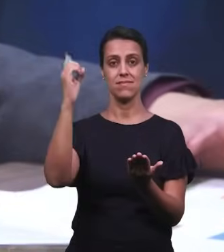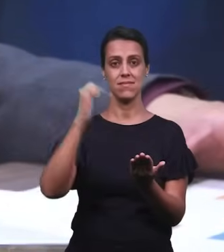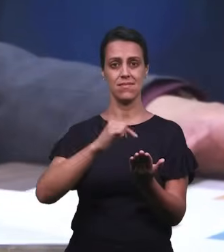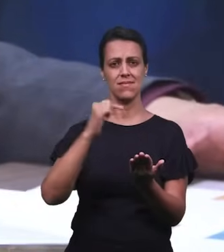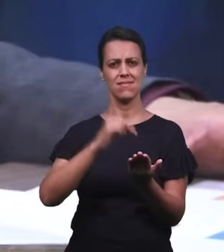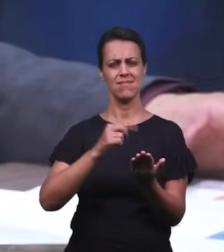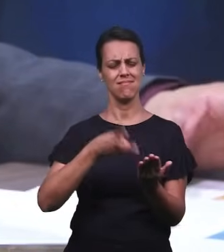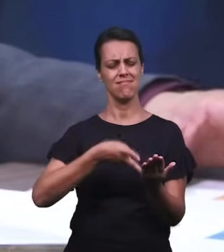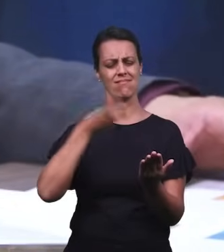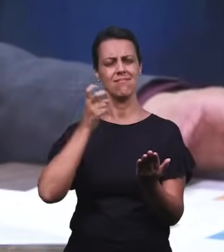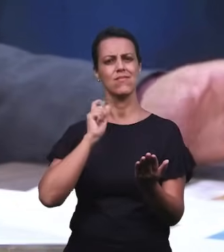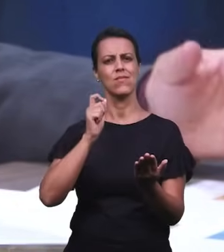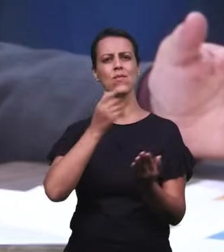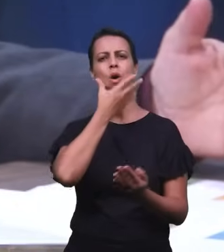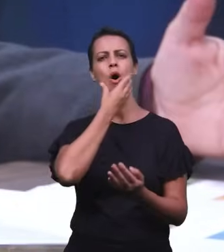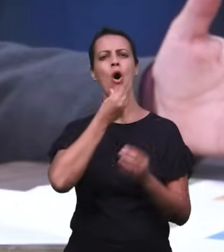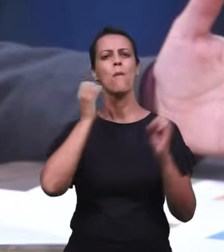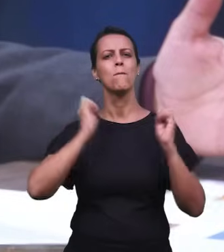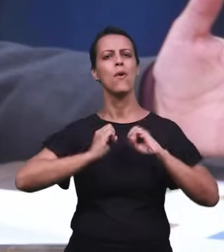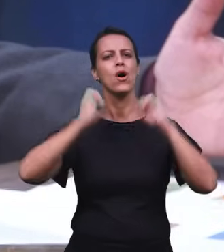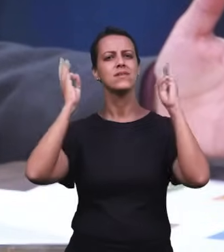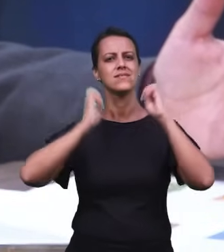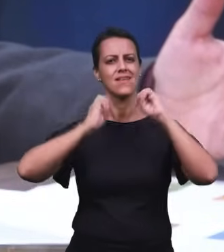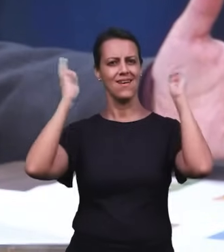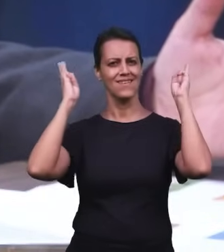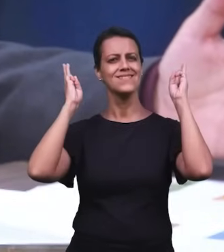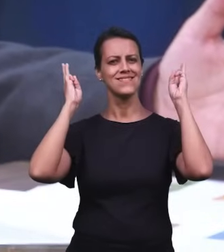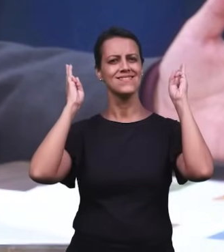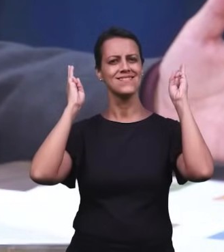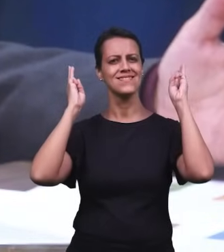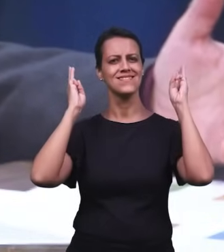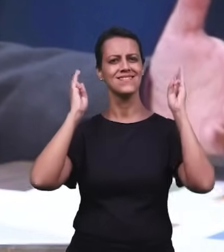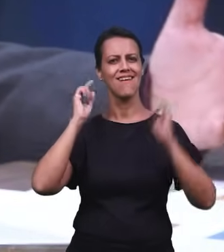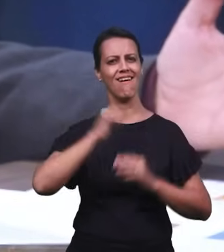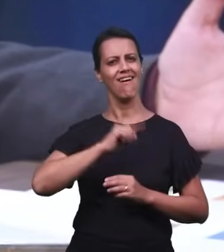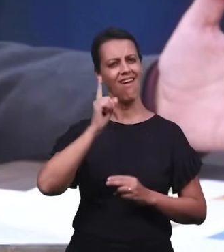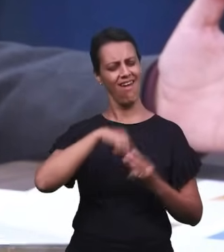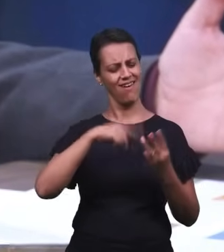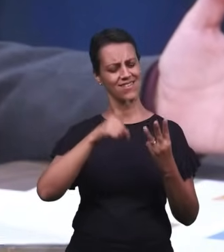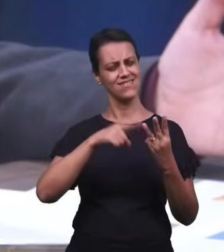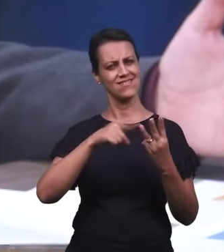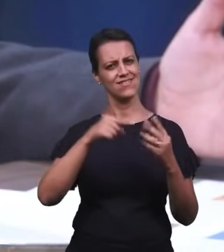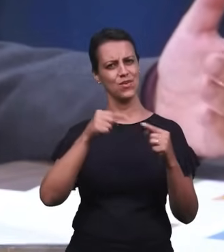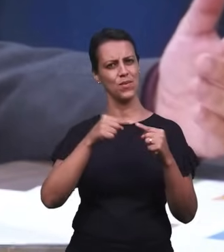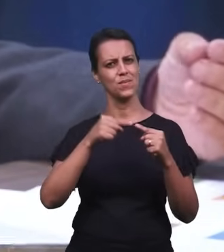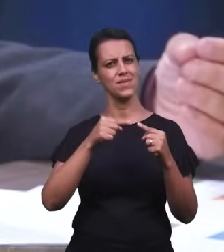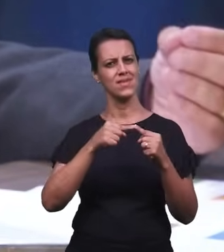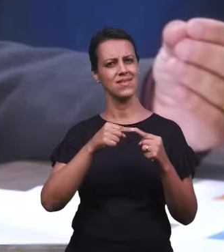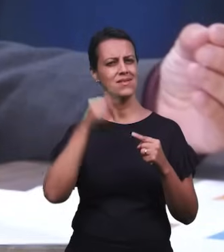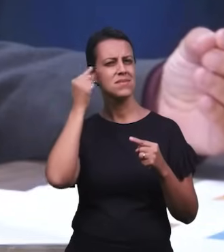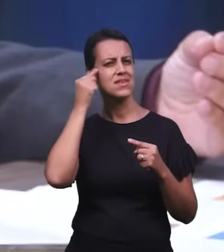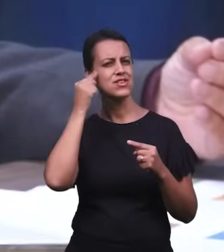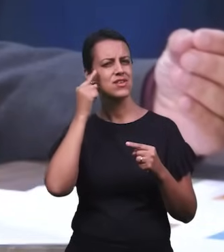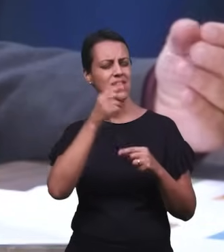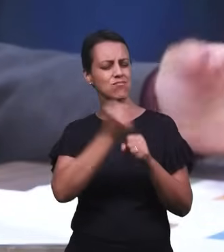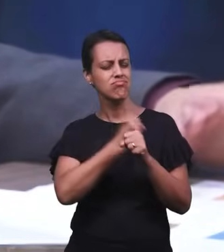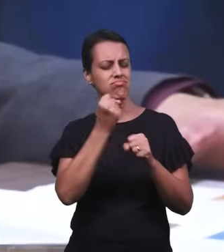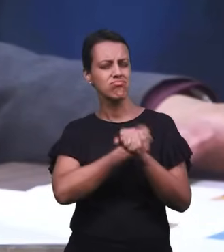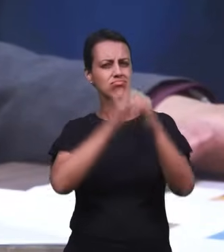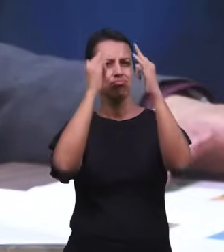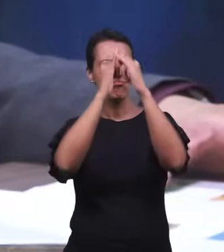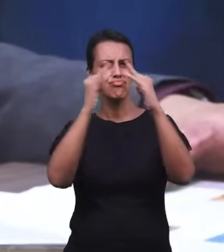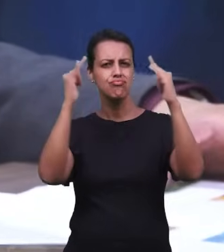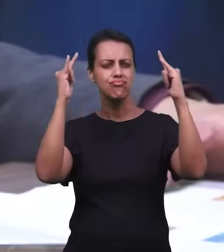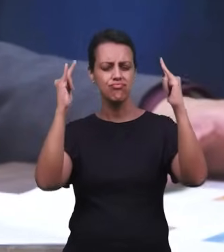né, pastor? Imagina Moisés fazendo ali a construção do tabernáculo, que ele viu na eternidade, né? Isso. Os detalhes. Eu queria que